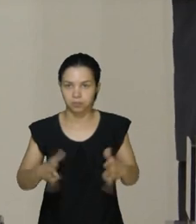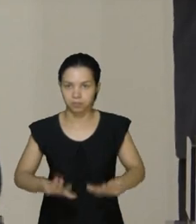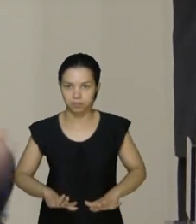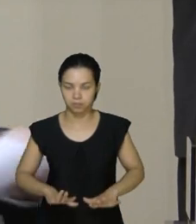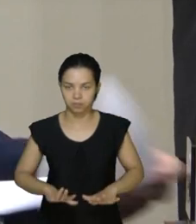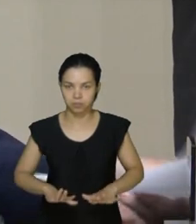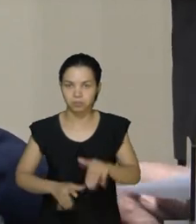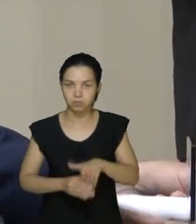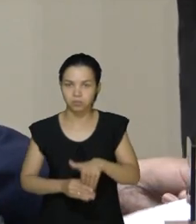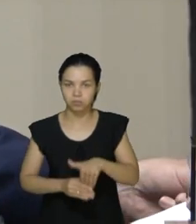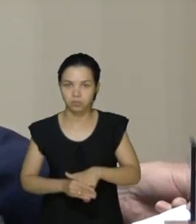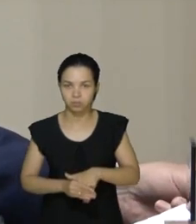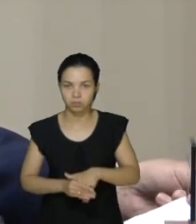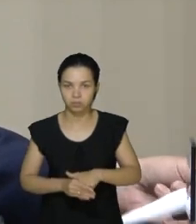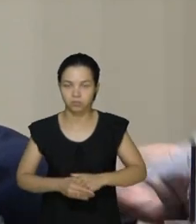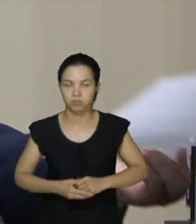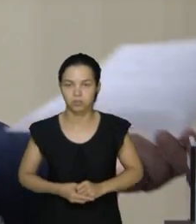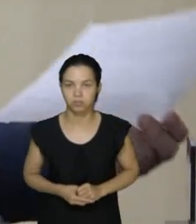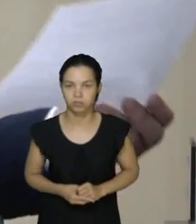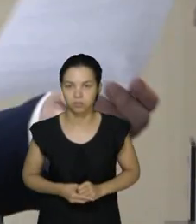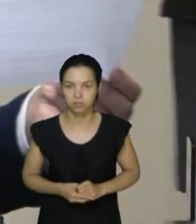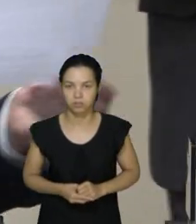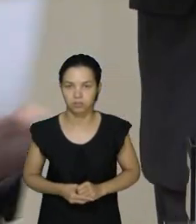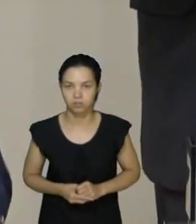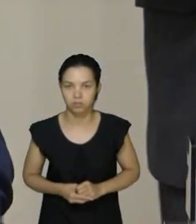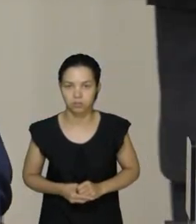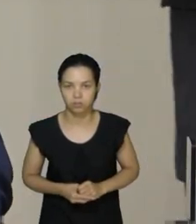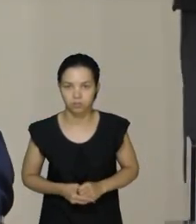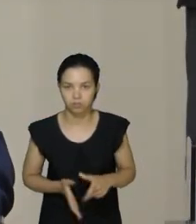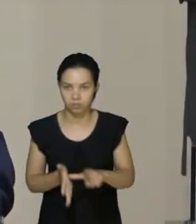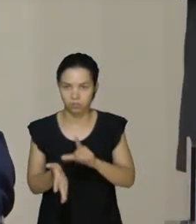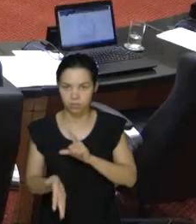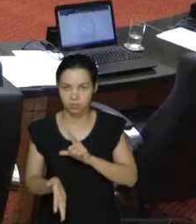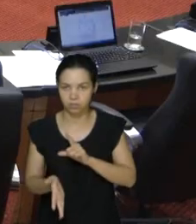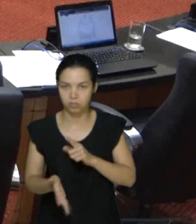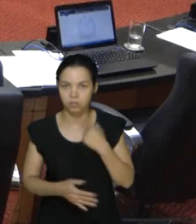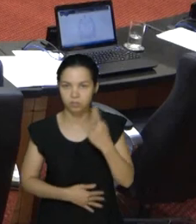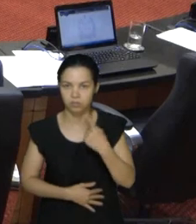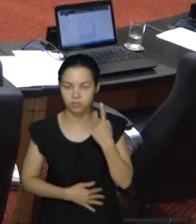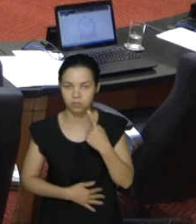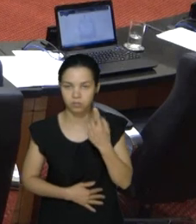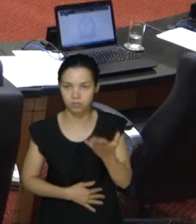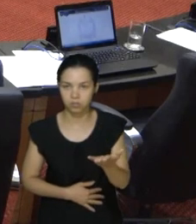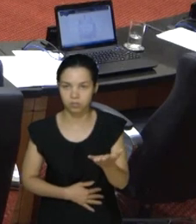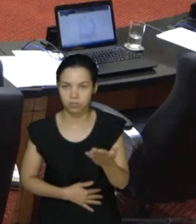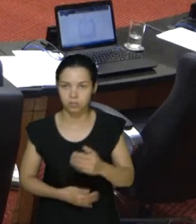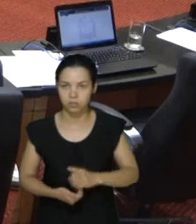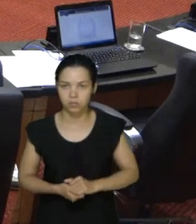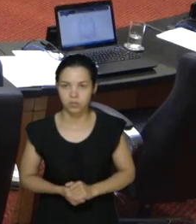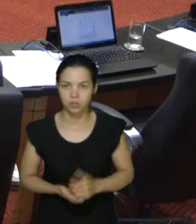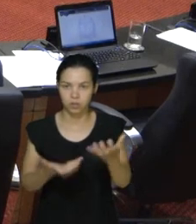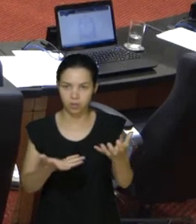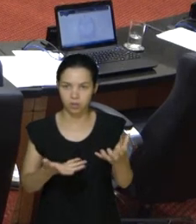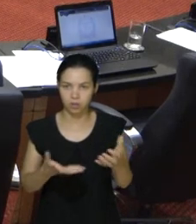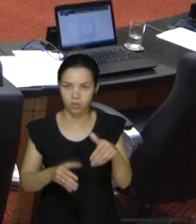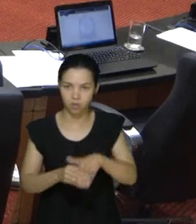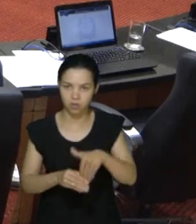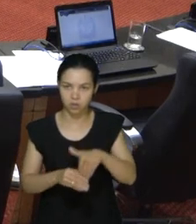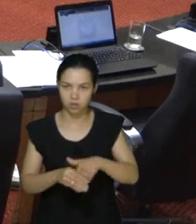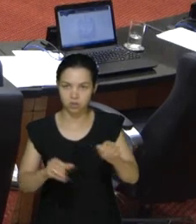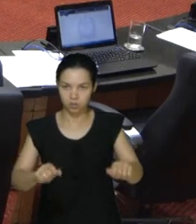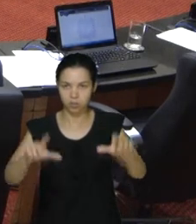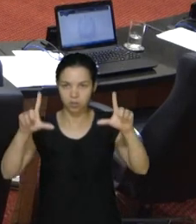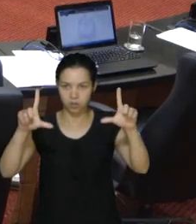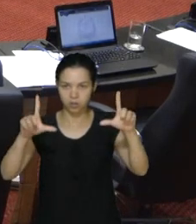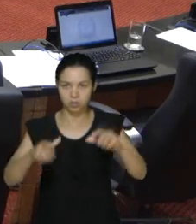em votação, deputados concordam, permaneçam como antes. Com a deputada. Gostaria que fosse feita a votação no painel, presidente. Votação